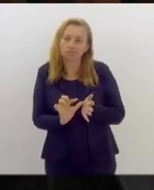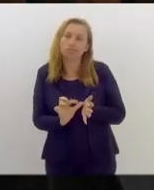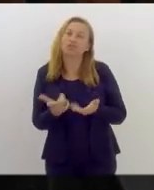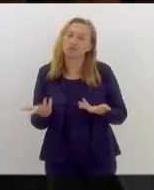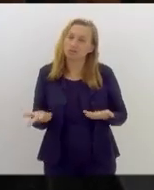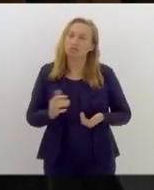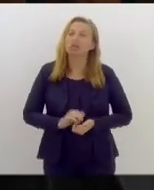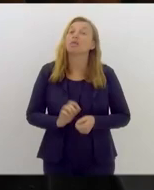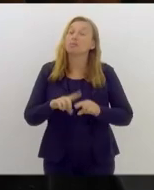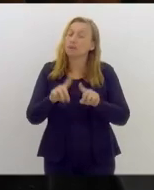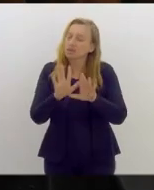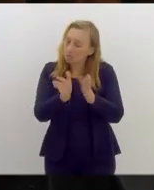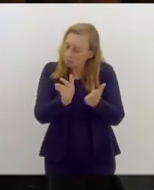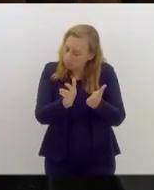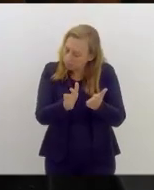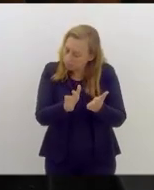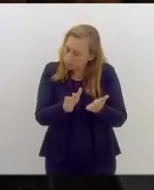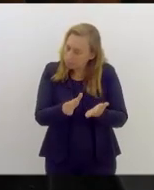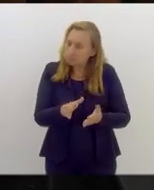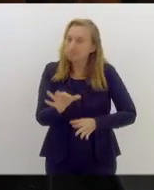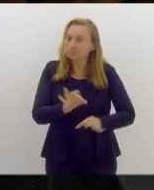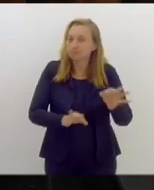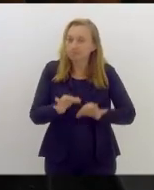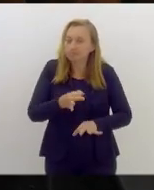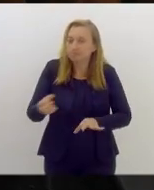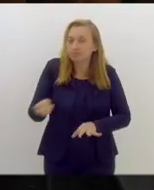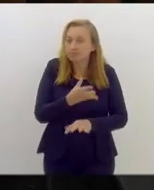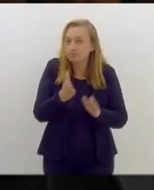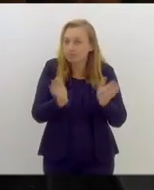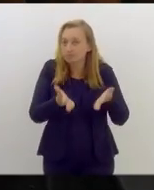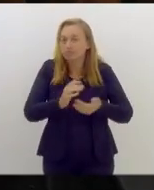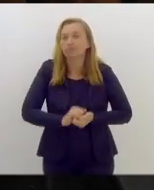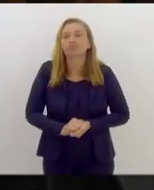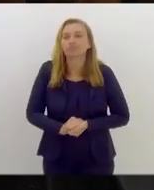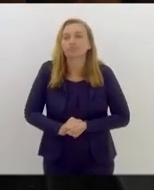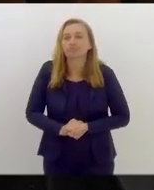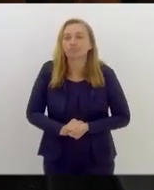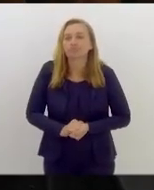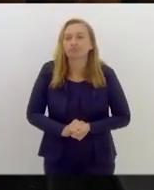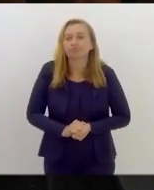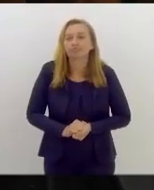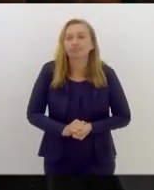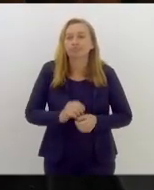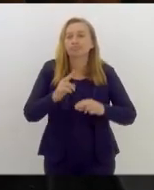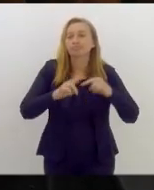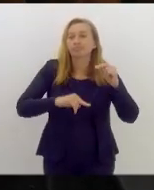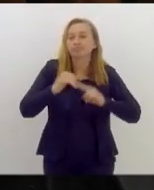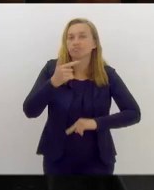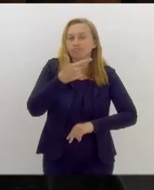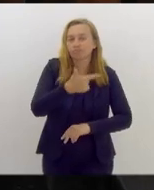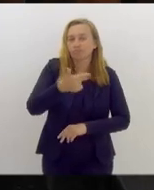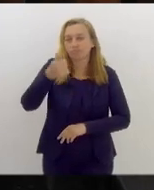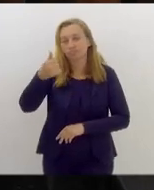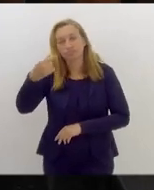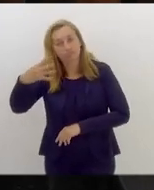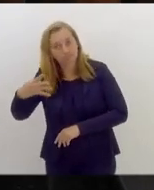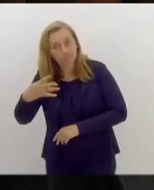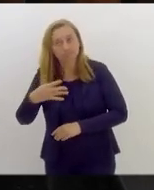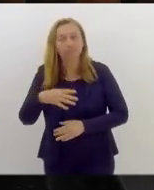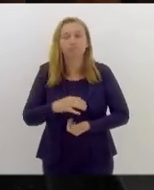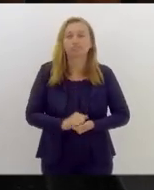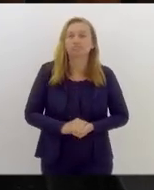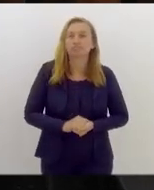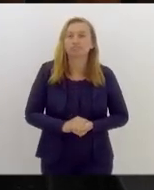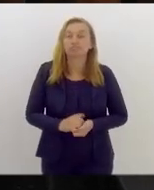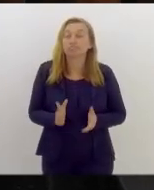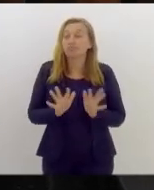muito. Agora, o atual Plano Nacional de Educação, ele é de junho de 2014, também com vigência decenal. Ele